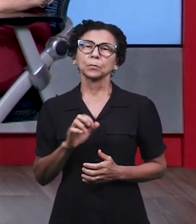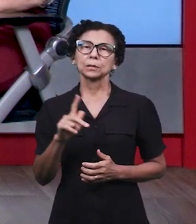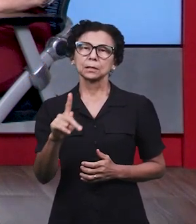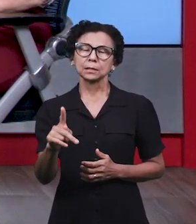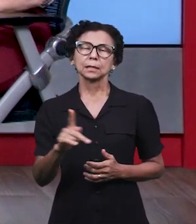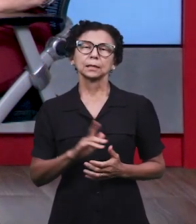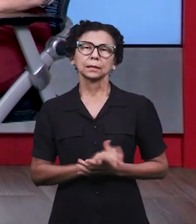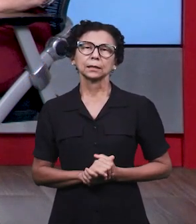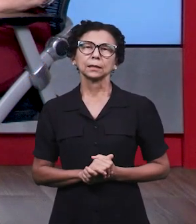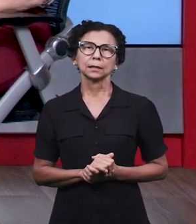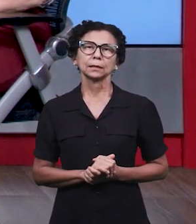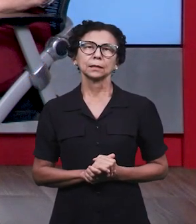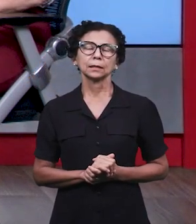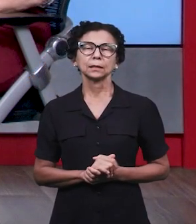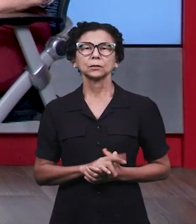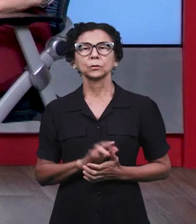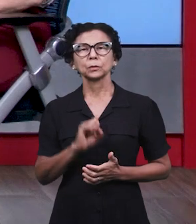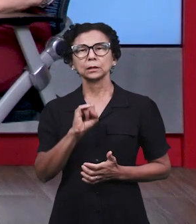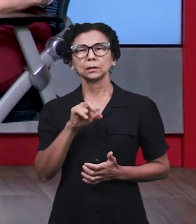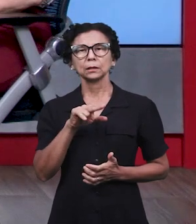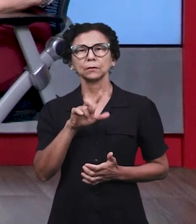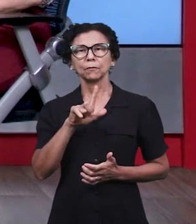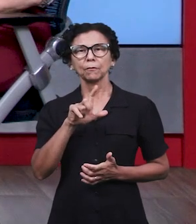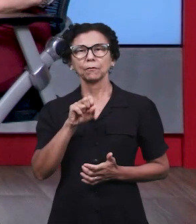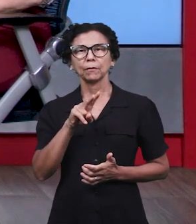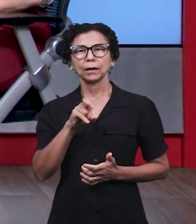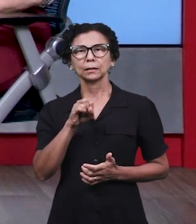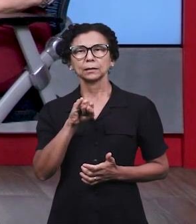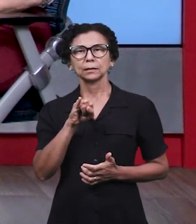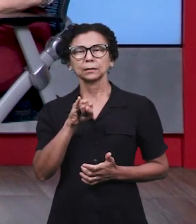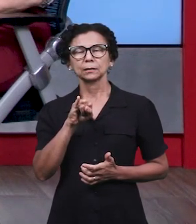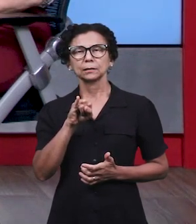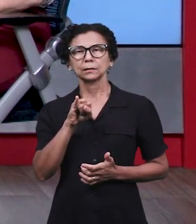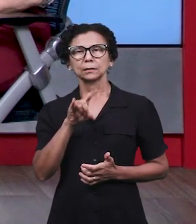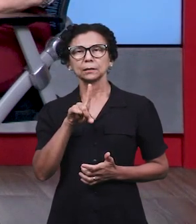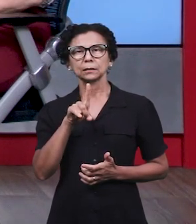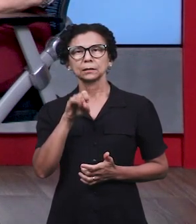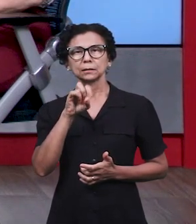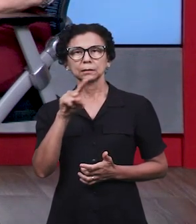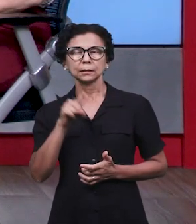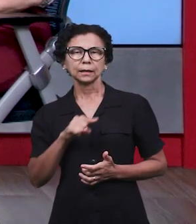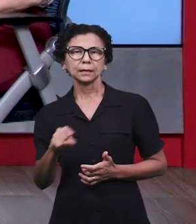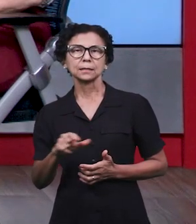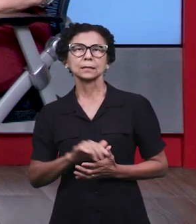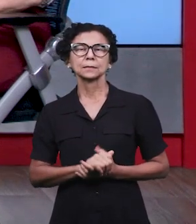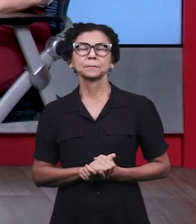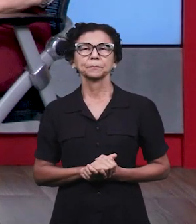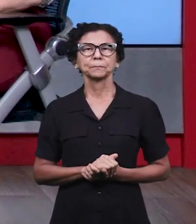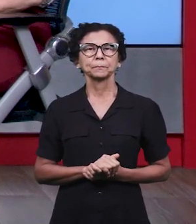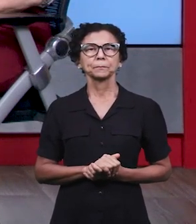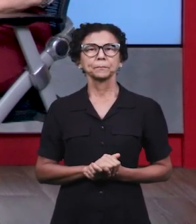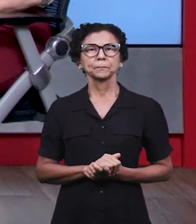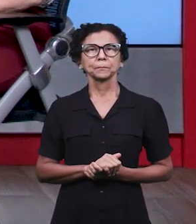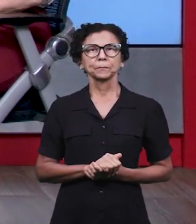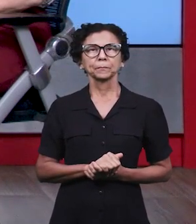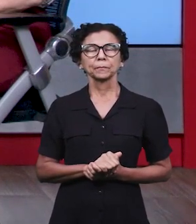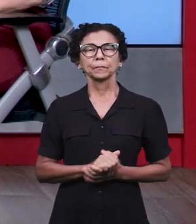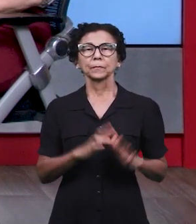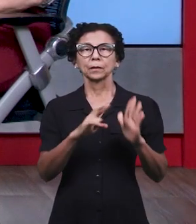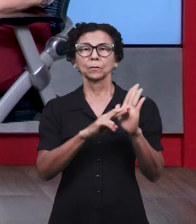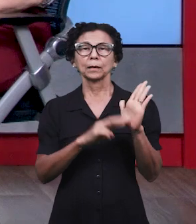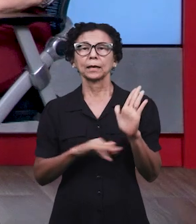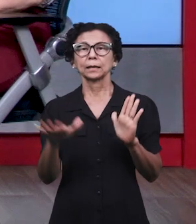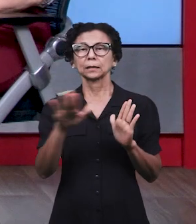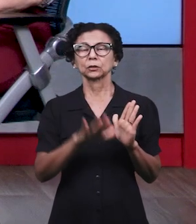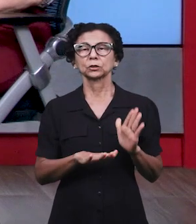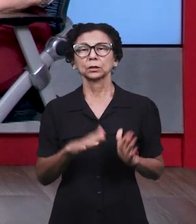invalidez. E a aposentadoria por invalidez não tem idade e nem tempo de contribuição. Ela precisa cumprir a carência mínima, que, assim, a regra geral é